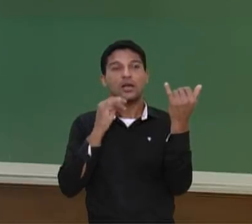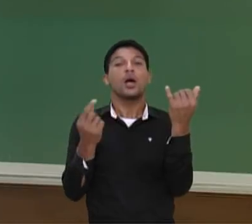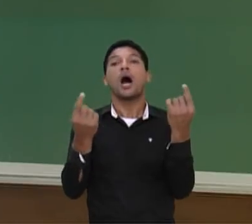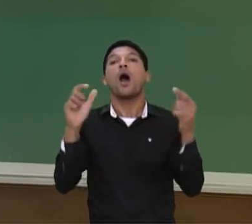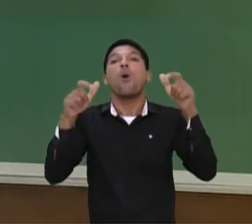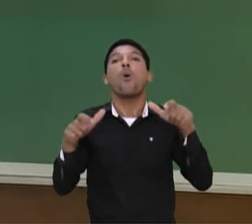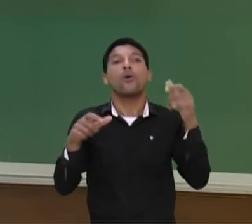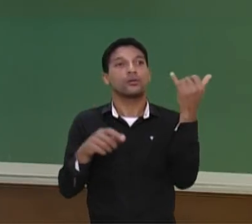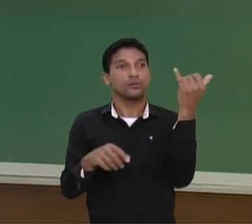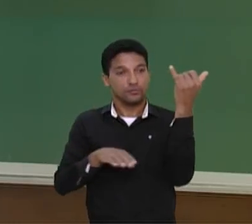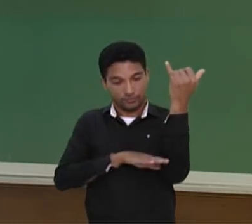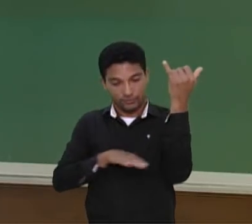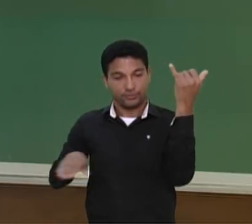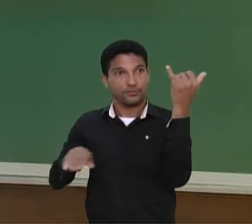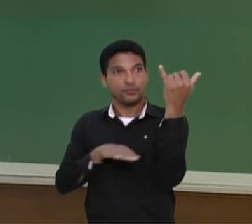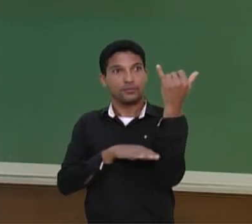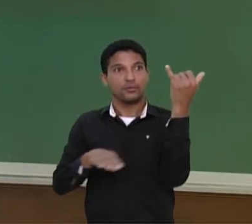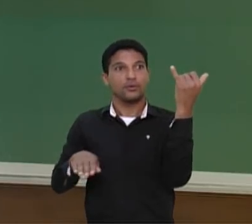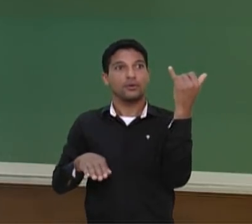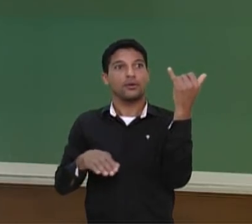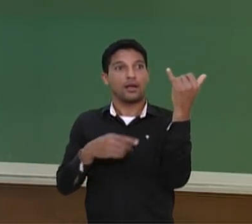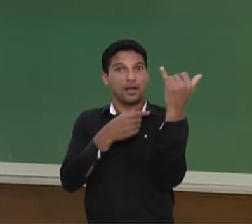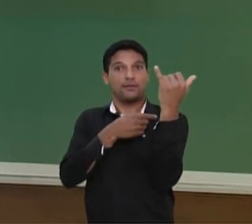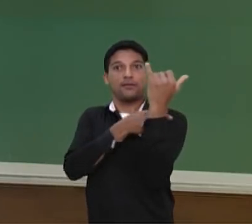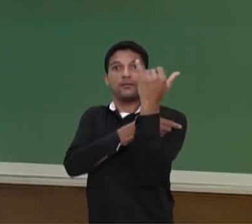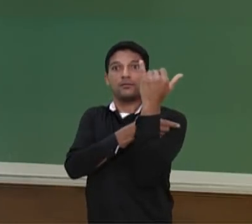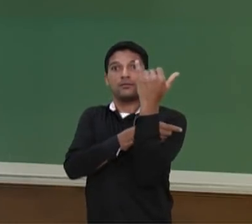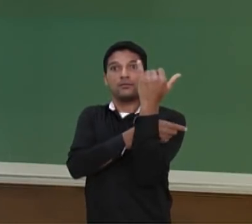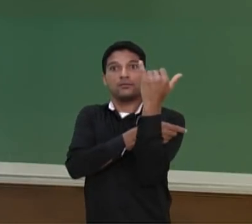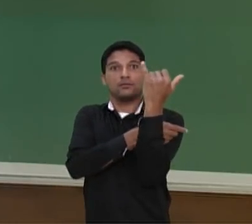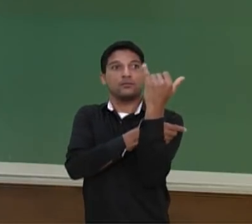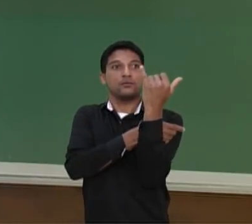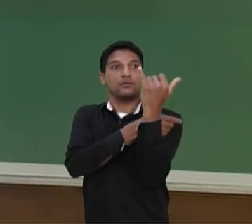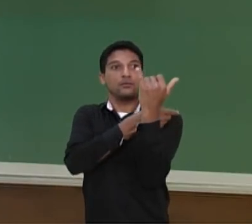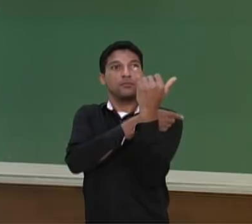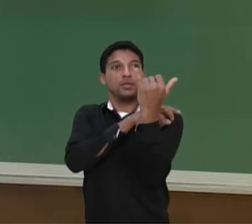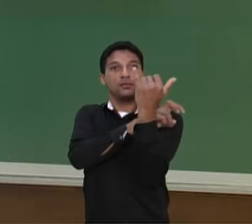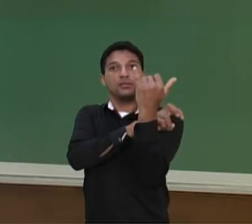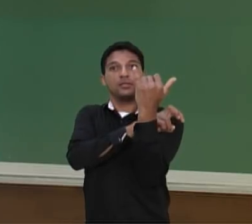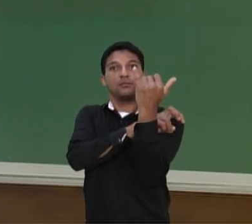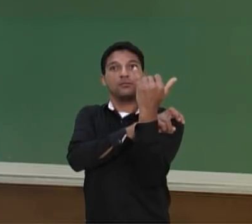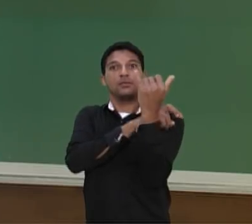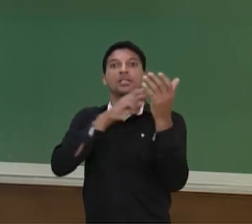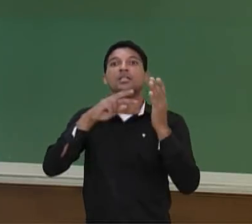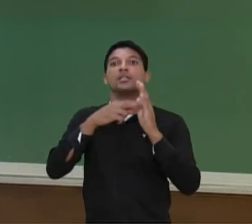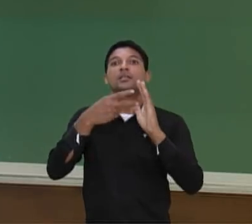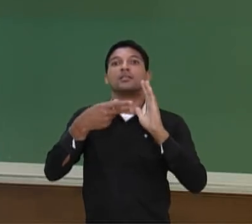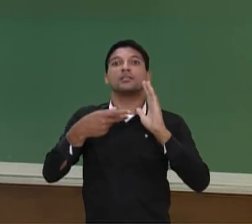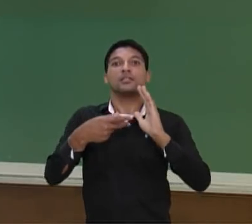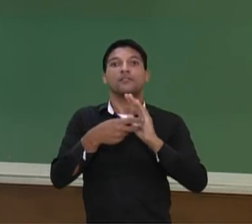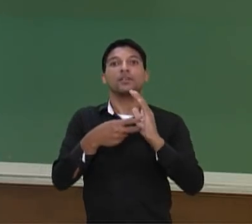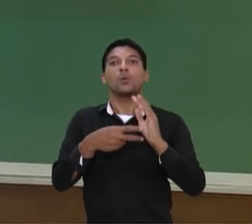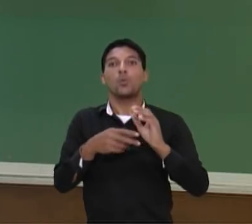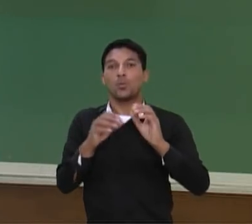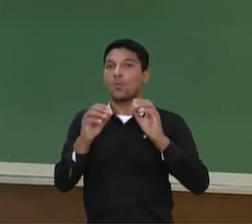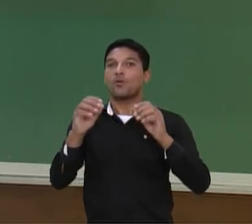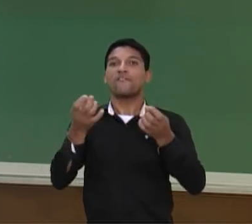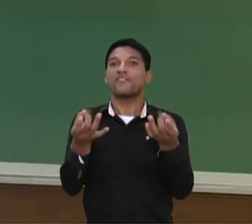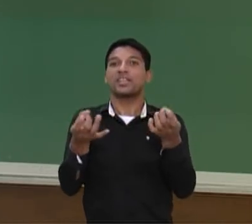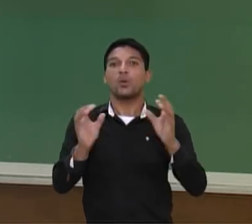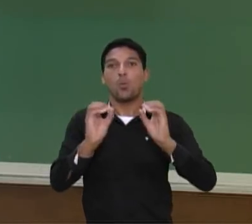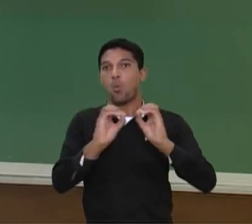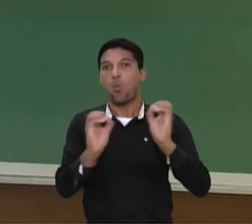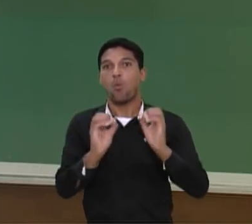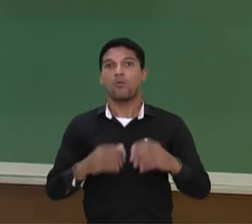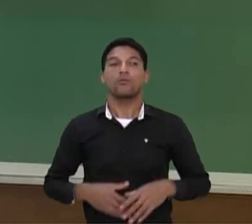qual seria a posição dele na reta ó ele seria nessa posição aqui e aí essa data menos cinco dias não teria sentido